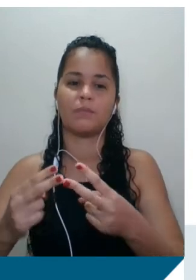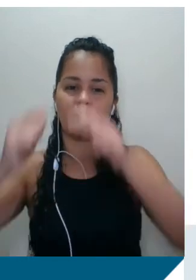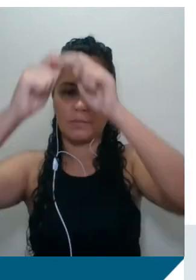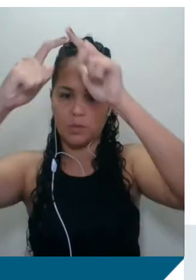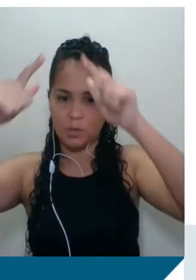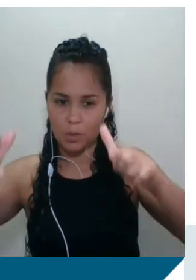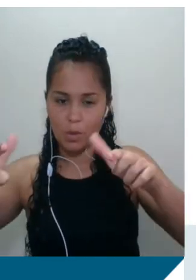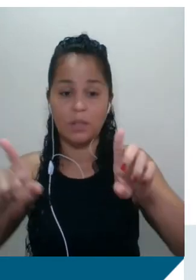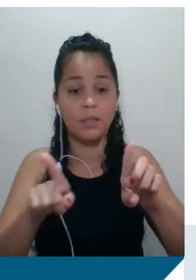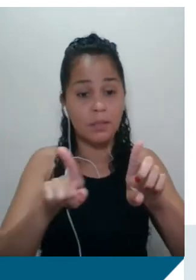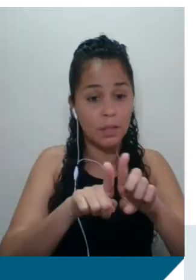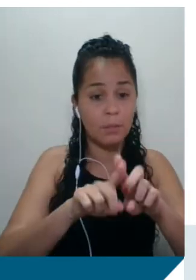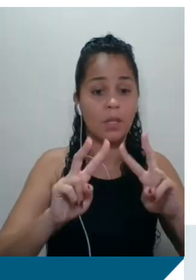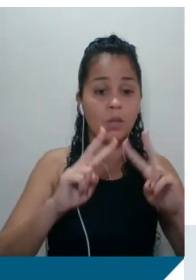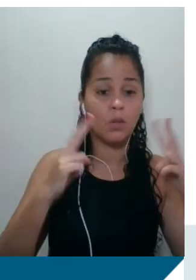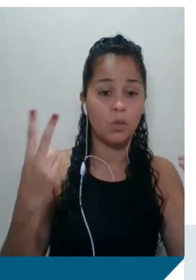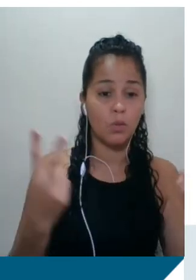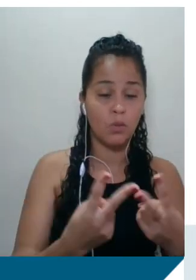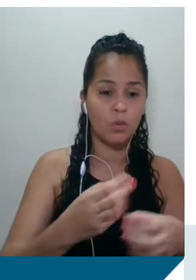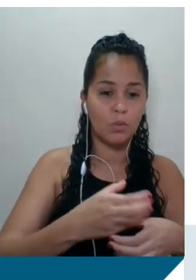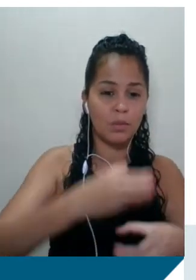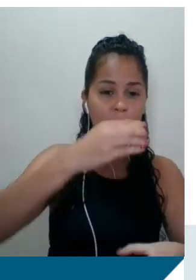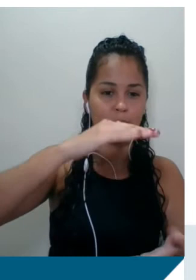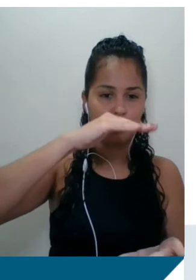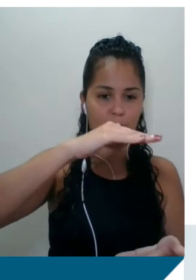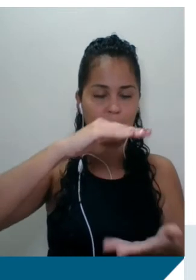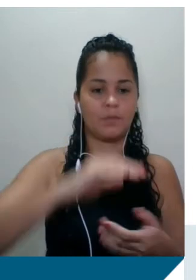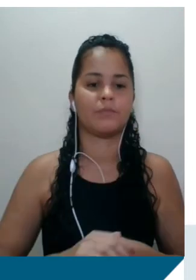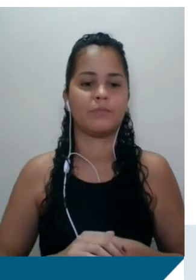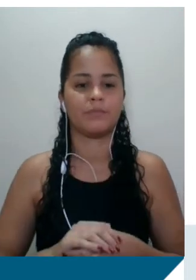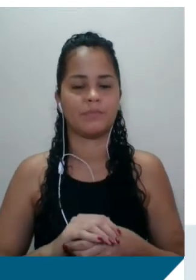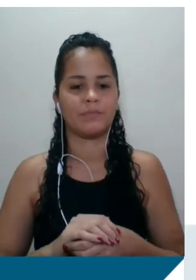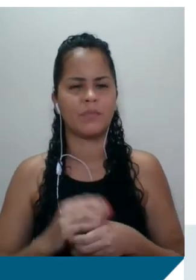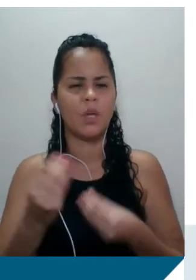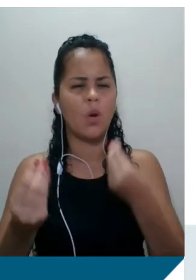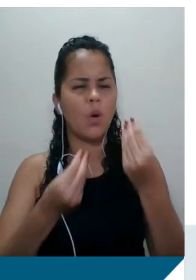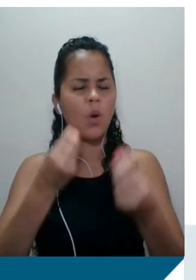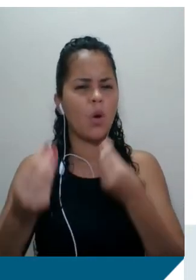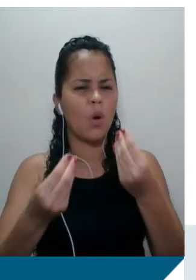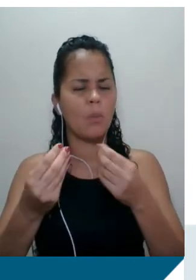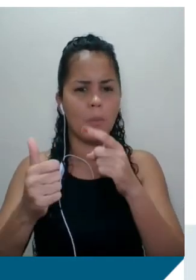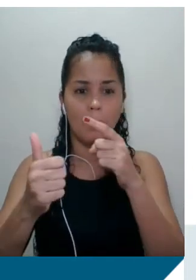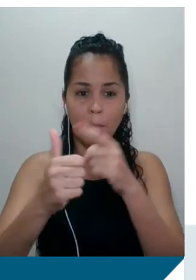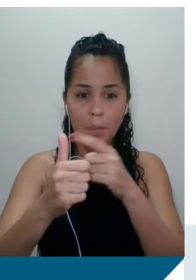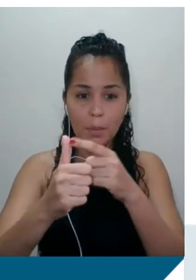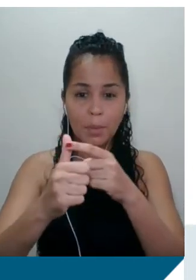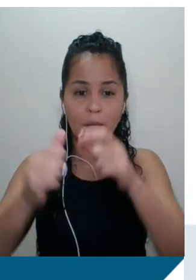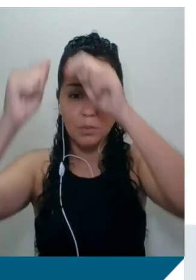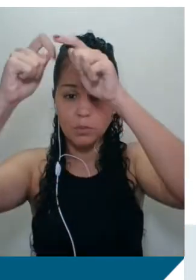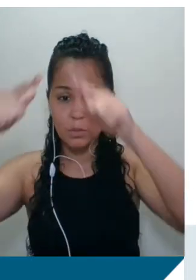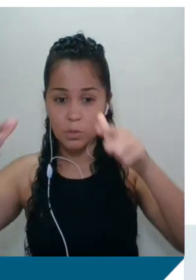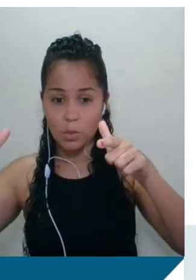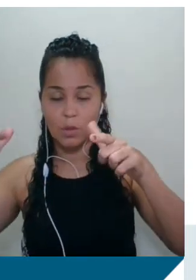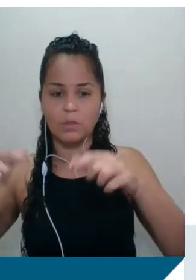é só fazer o volume do cone mais o volume do cilindro. A gente vai descobrir o volume total. Beleza? Então, vamos